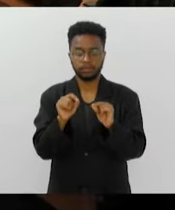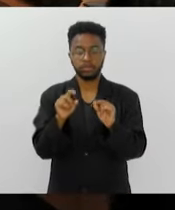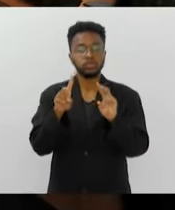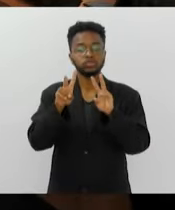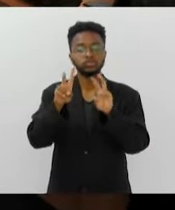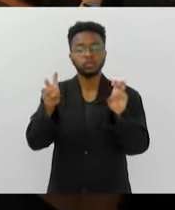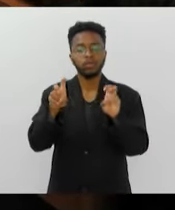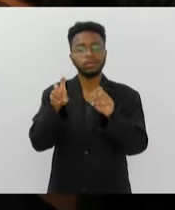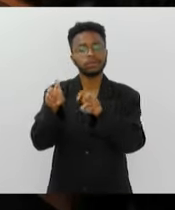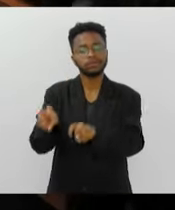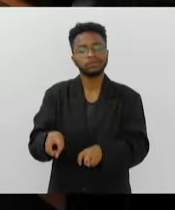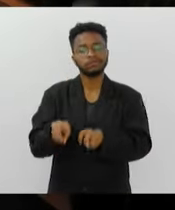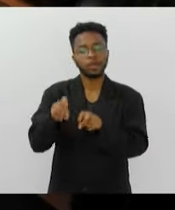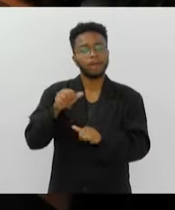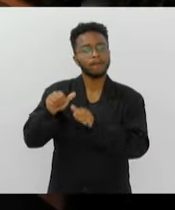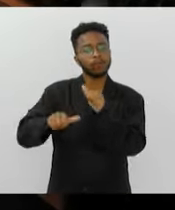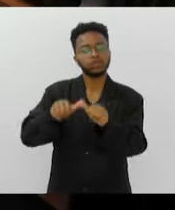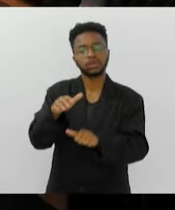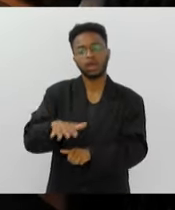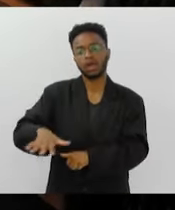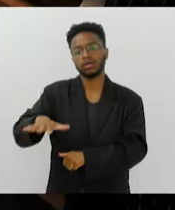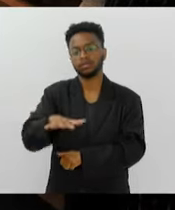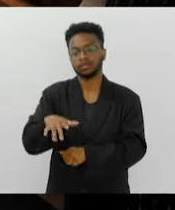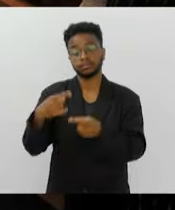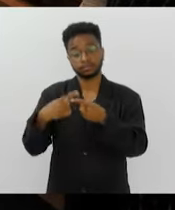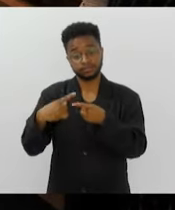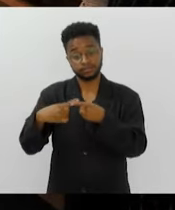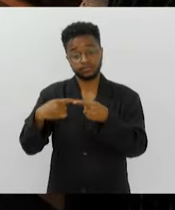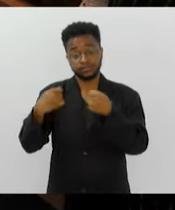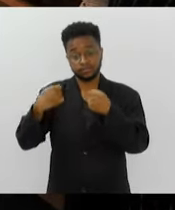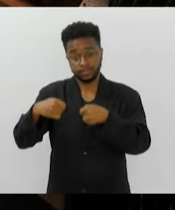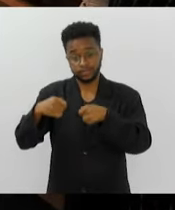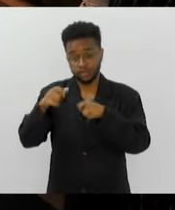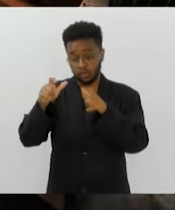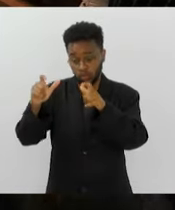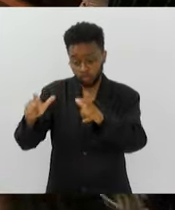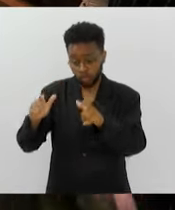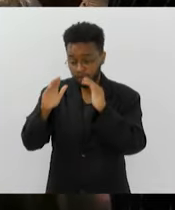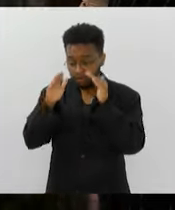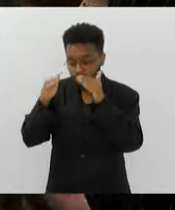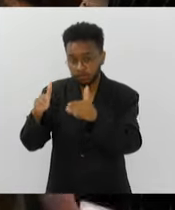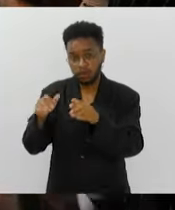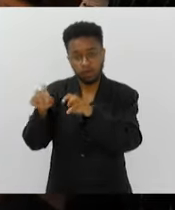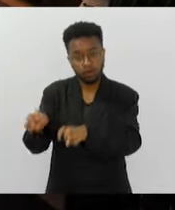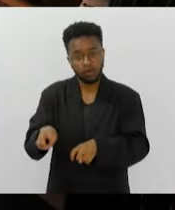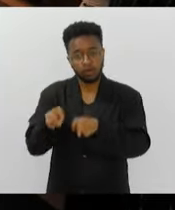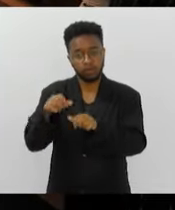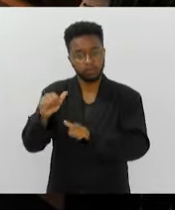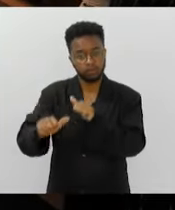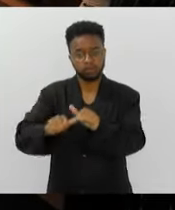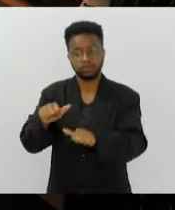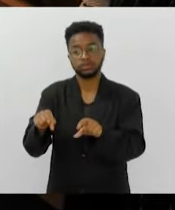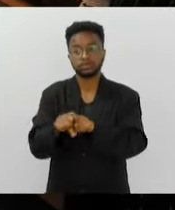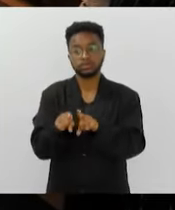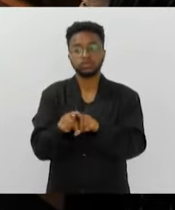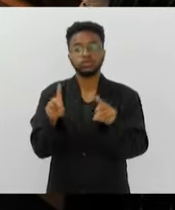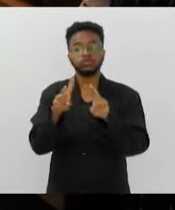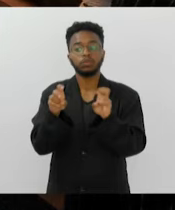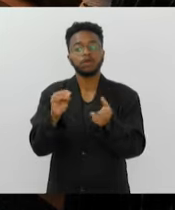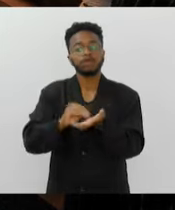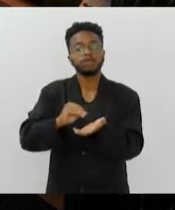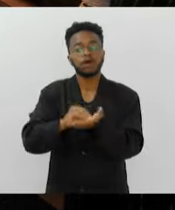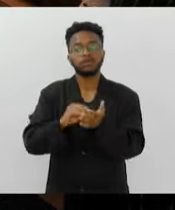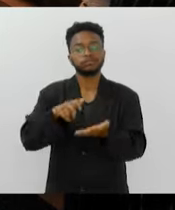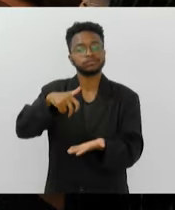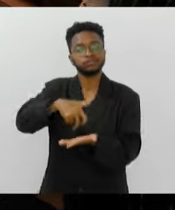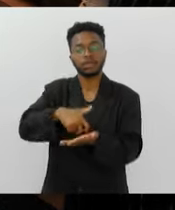agrária que essa área seja destinada à reforma agrária e por fim a questão da impunidade essas questões